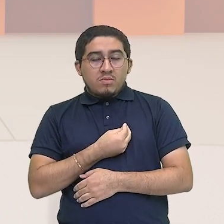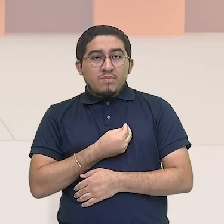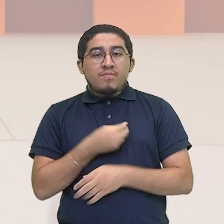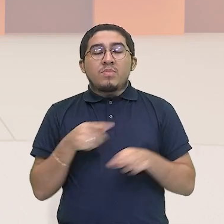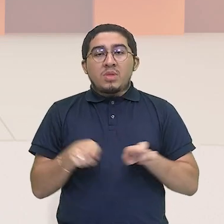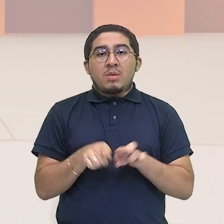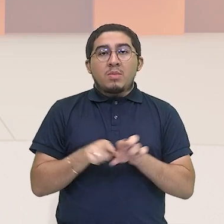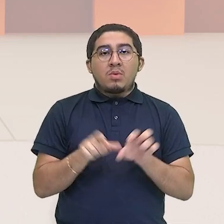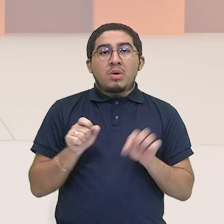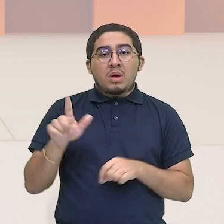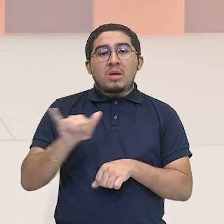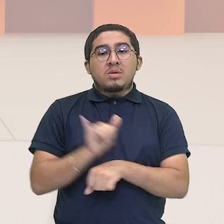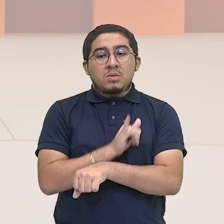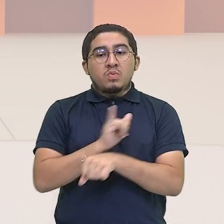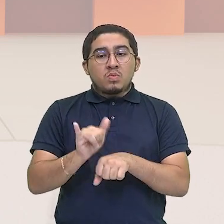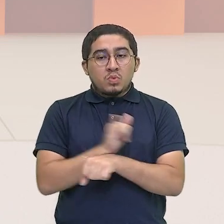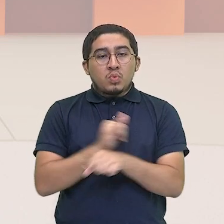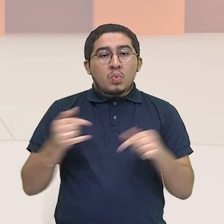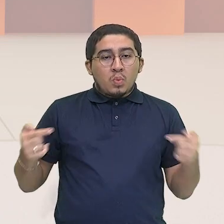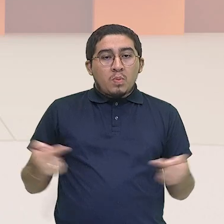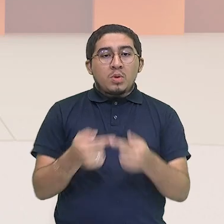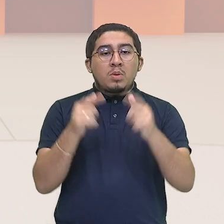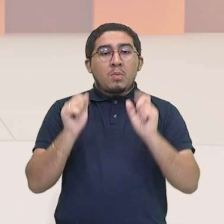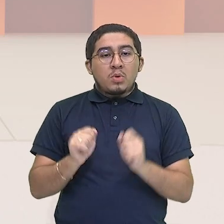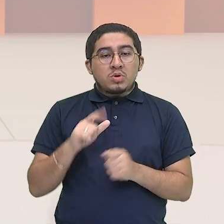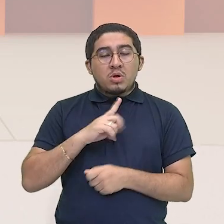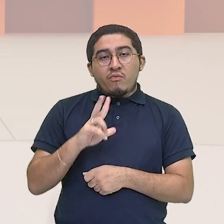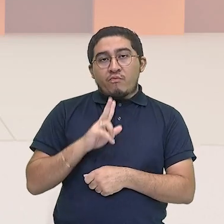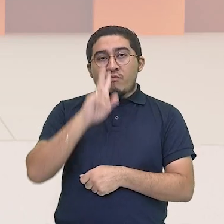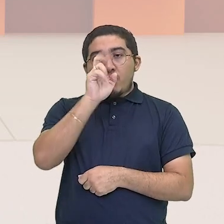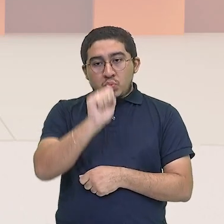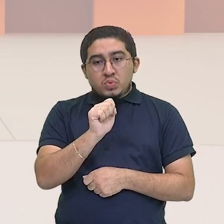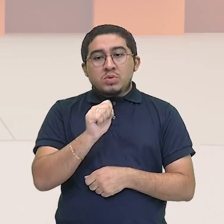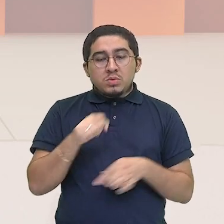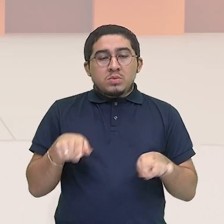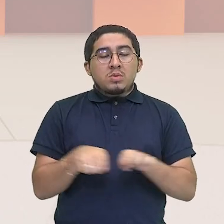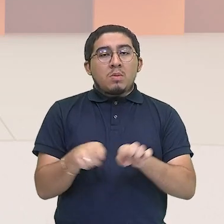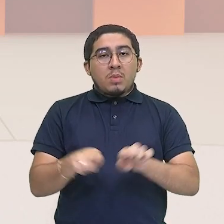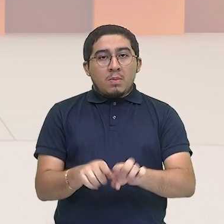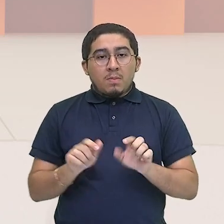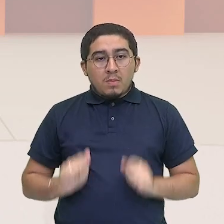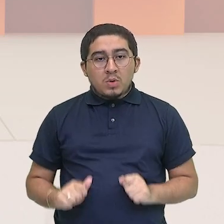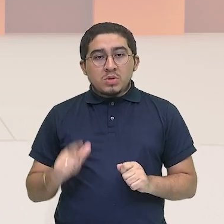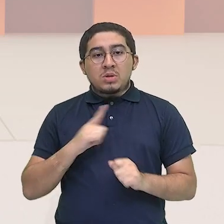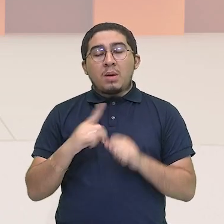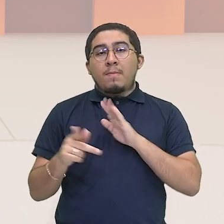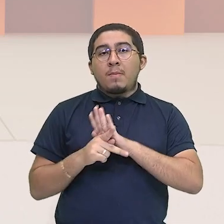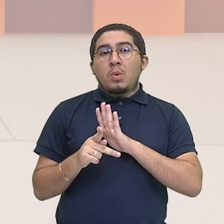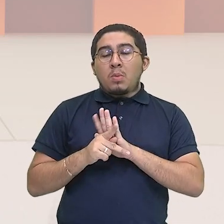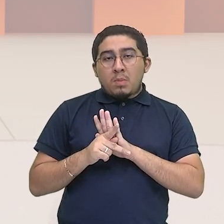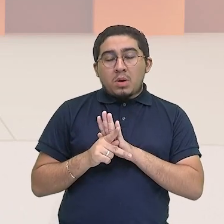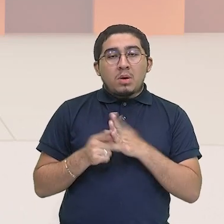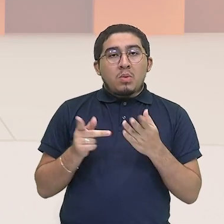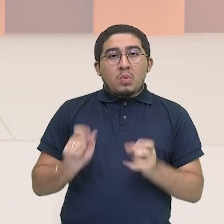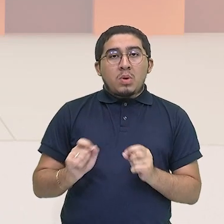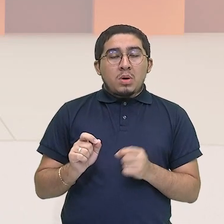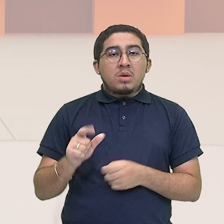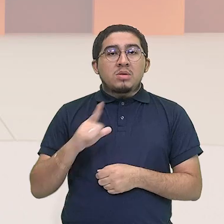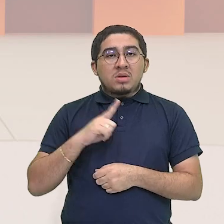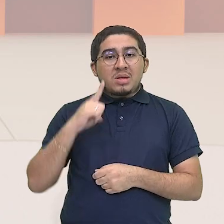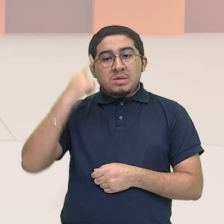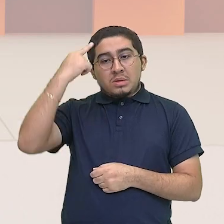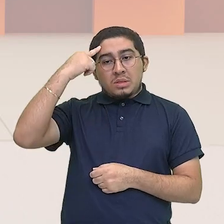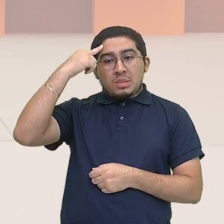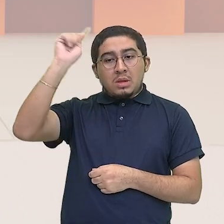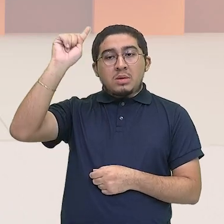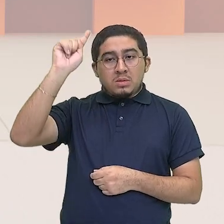ter mecanismos para isso, que pode ser a força, muitas vezes, né, mas também pode ser a própria ideologia, né, as ideias.